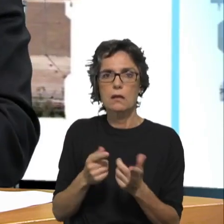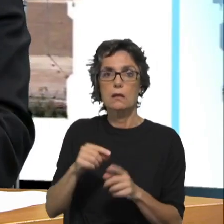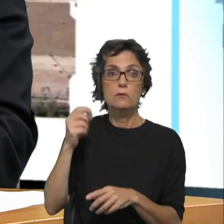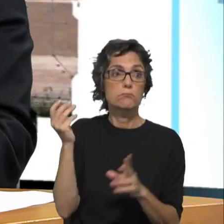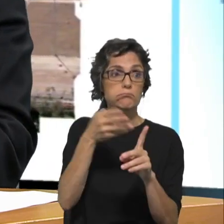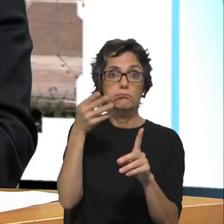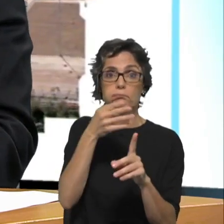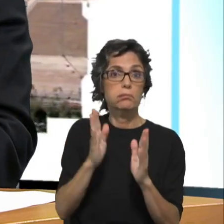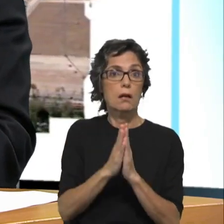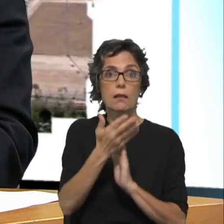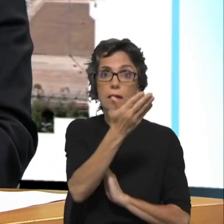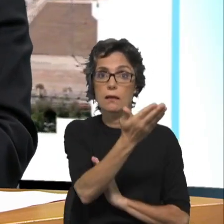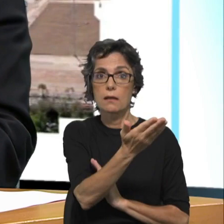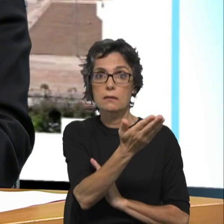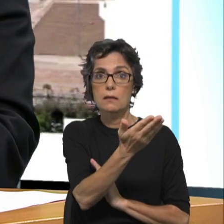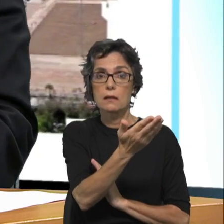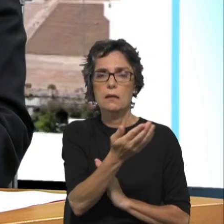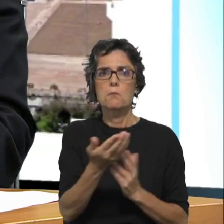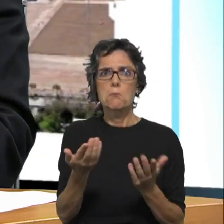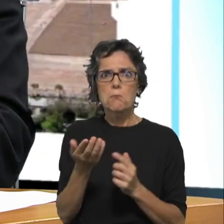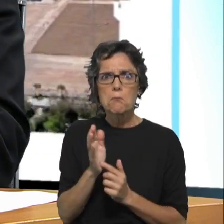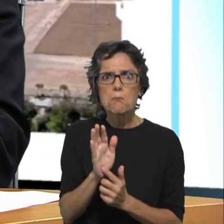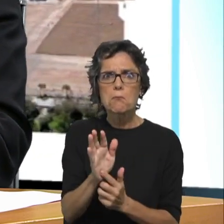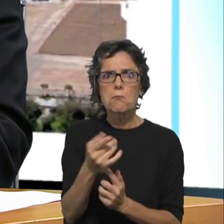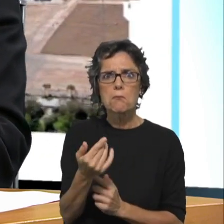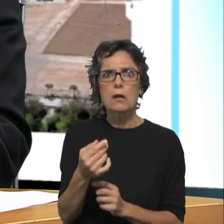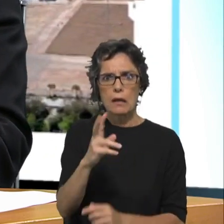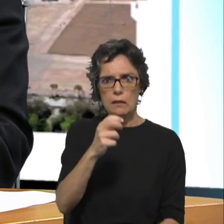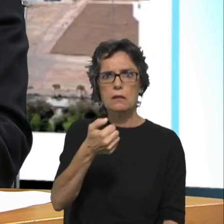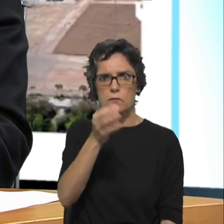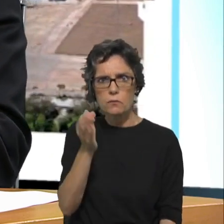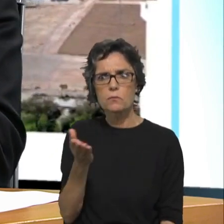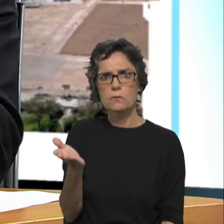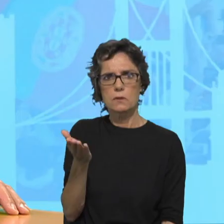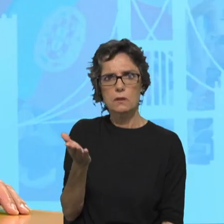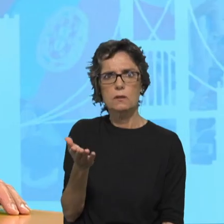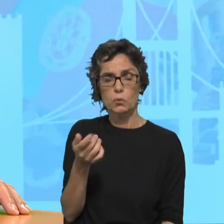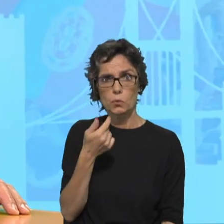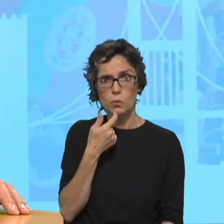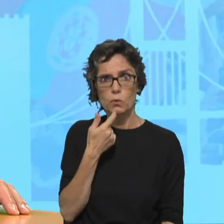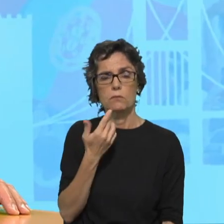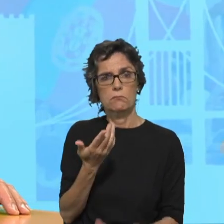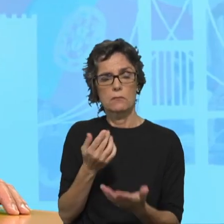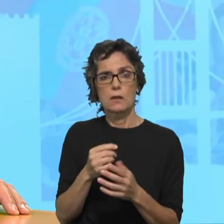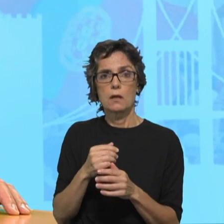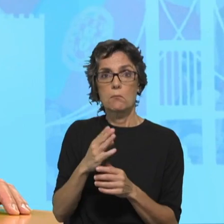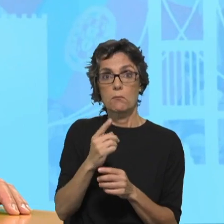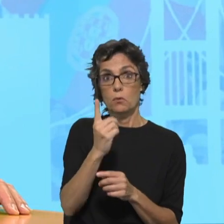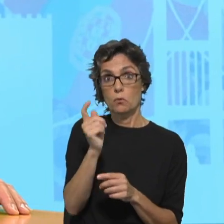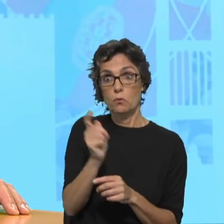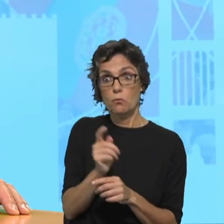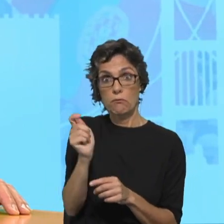igreja. E isso, de facto, demonstra-nos que esse 35% é mais de um terço, ligeiramente superior a um terço, da